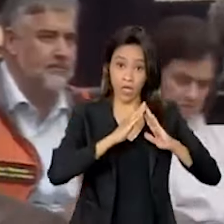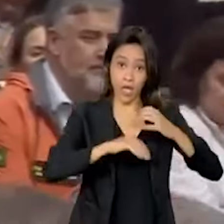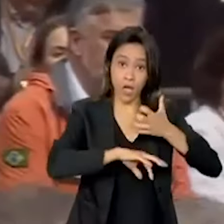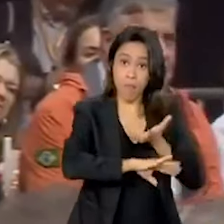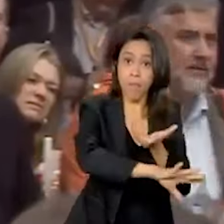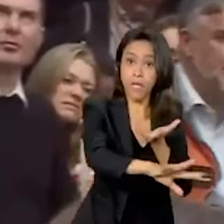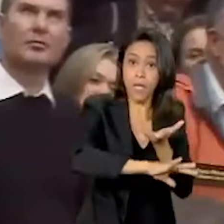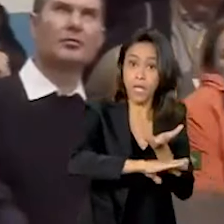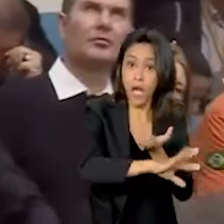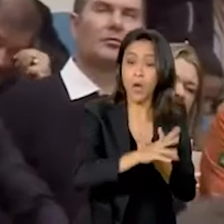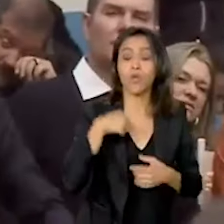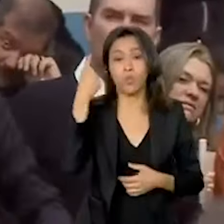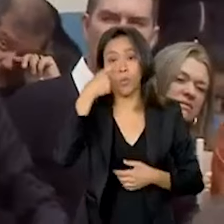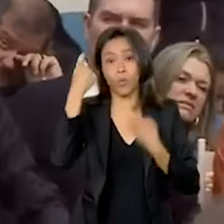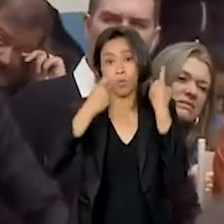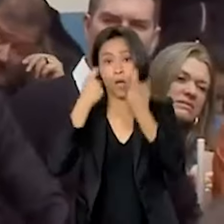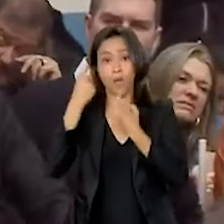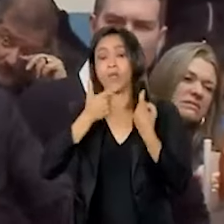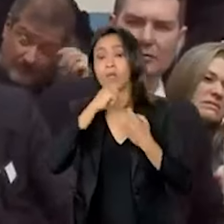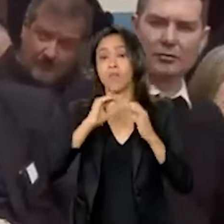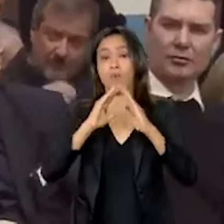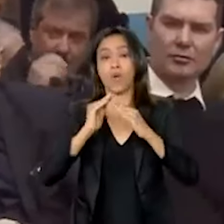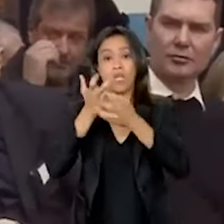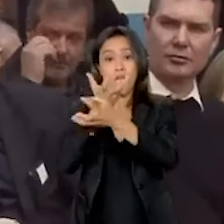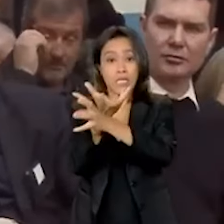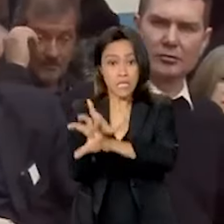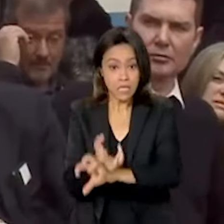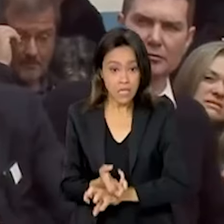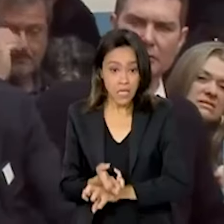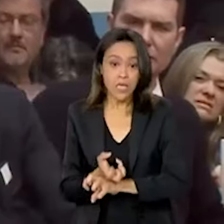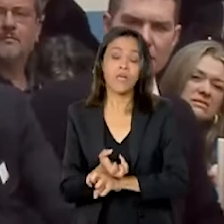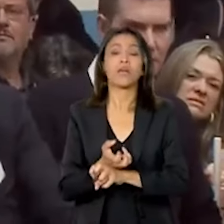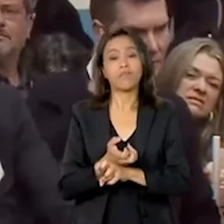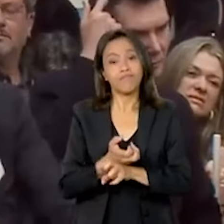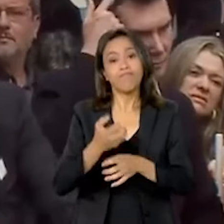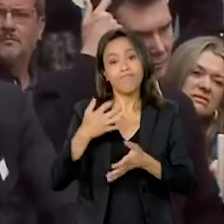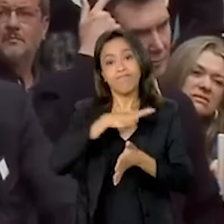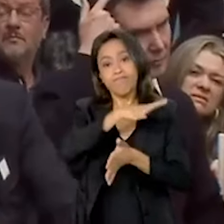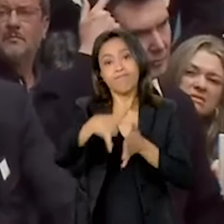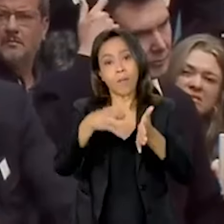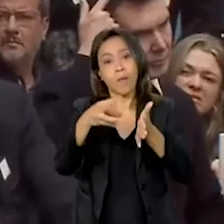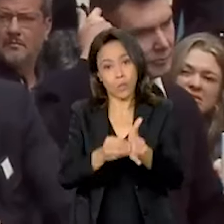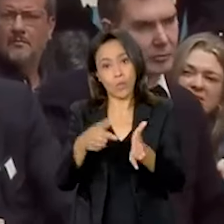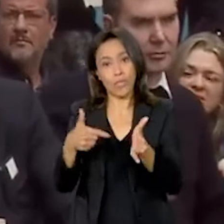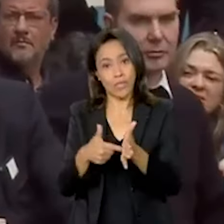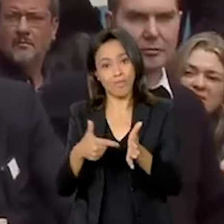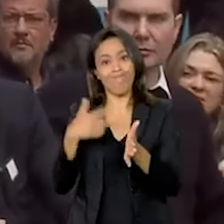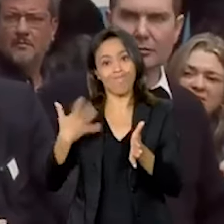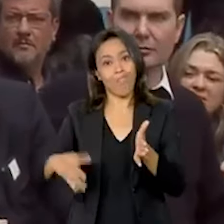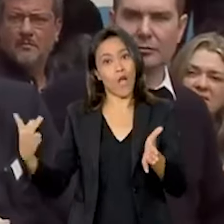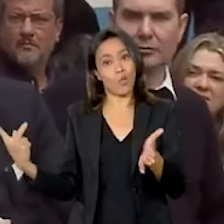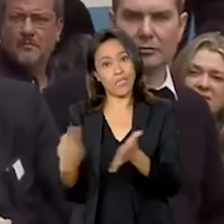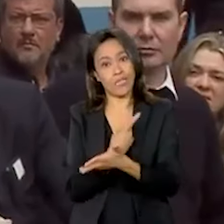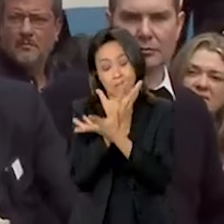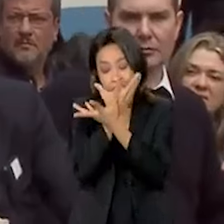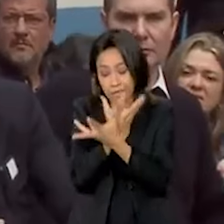pessoal da seca da Amazônia, porque não é só o Rio Grande do Sul que teve seca, a Amazônia está tendo a maior seca da sua